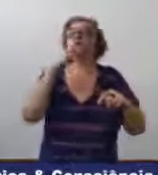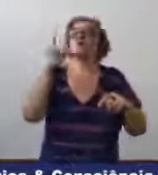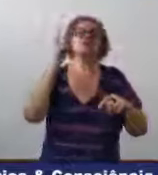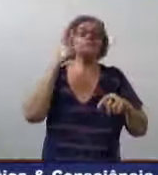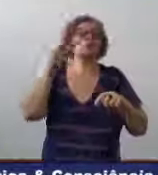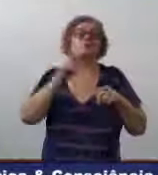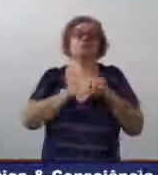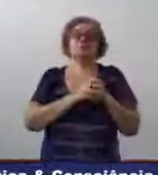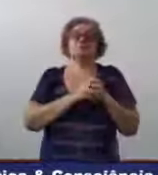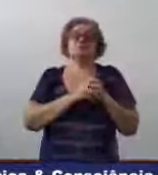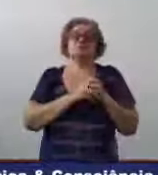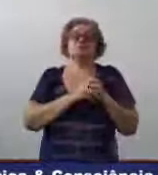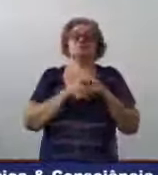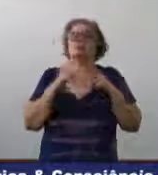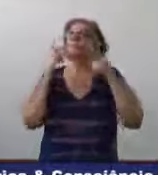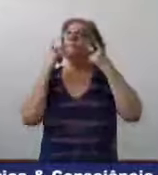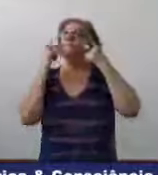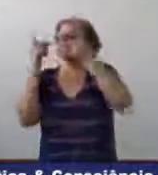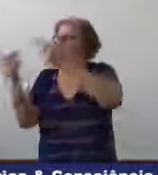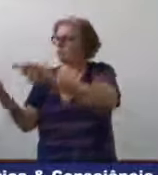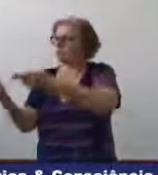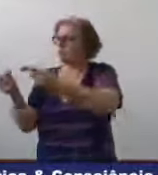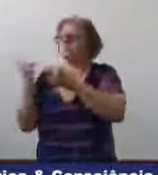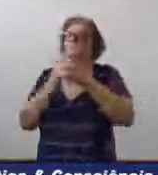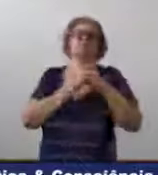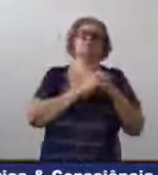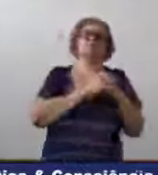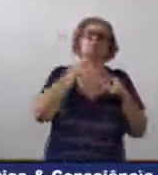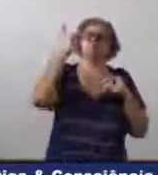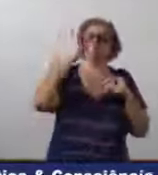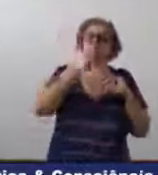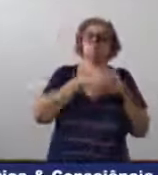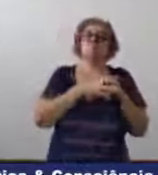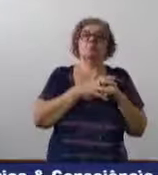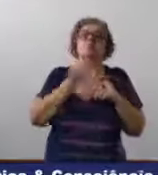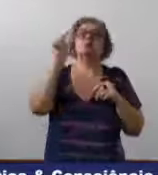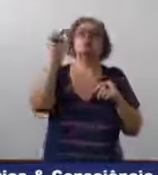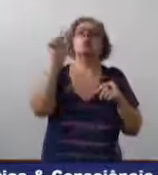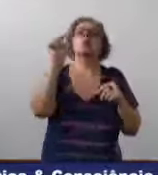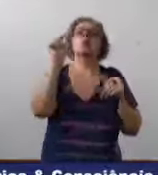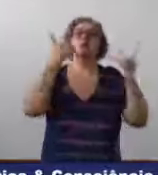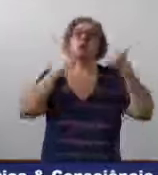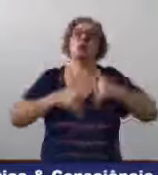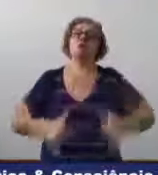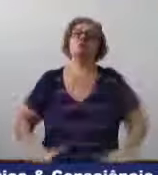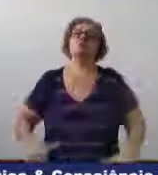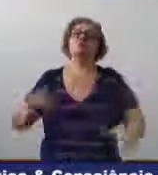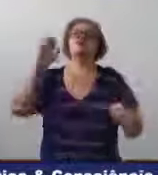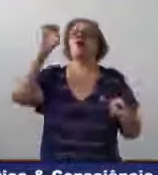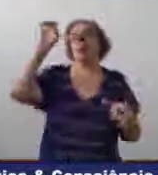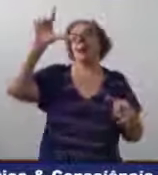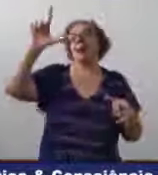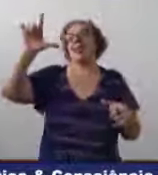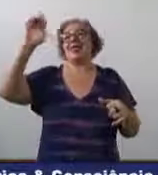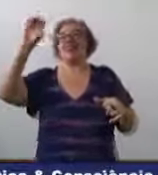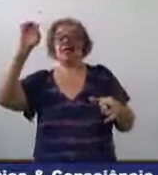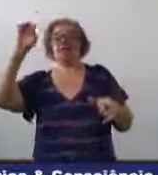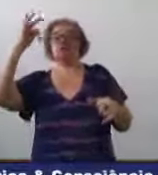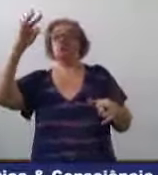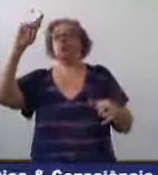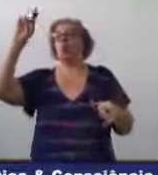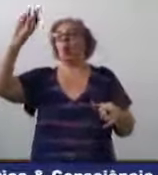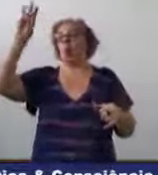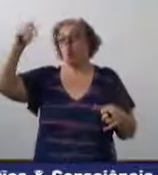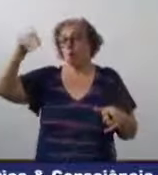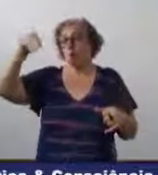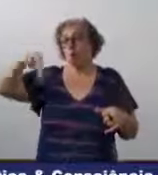eletromagnética, cabe uma observação muito interessante. O que é energia eletromagnética?